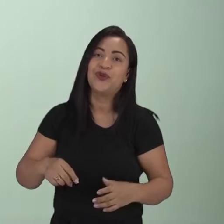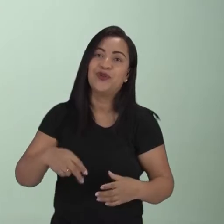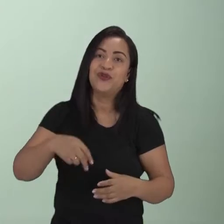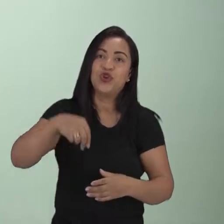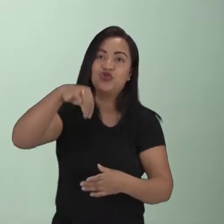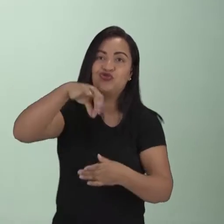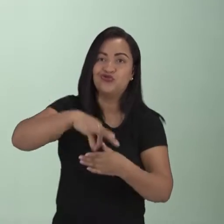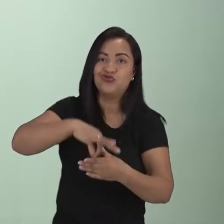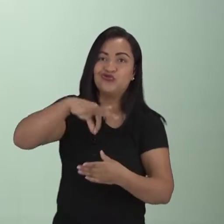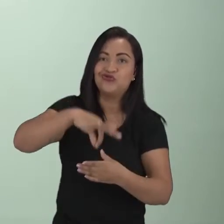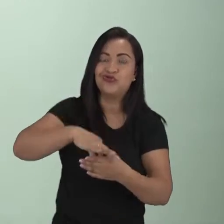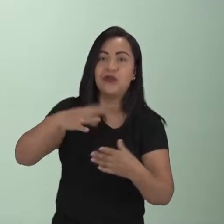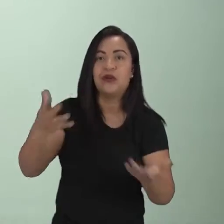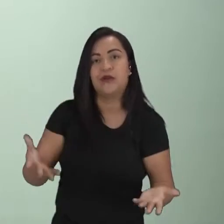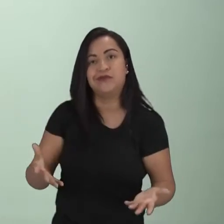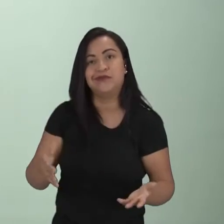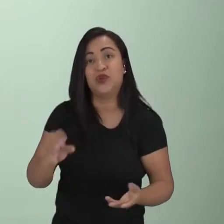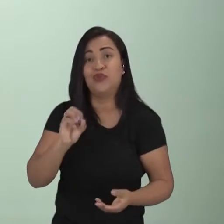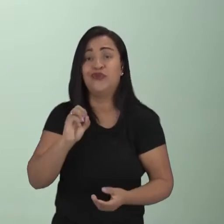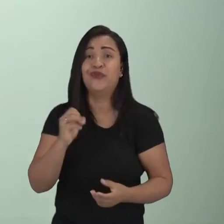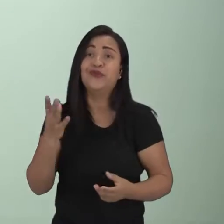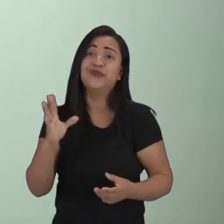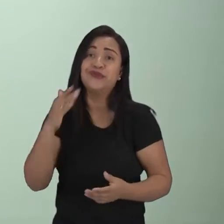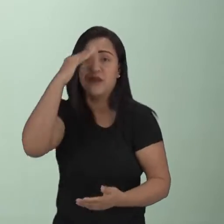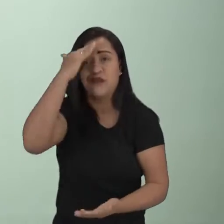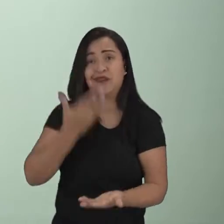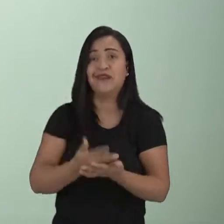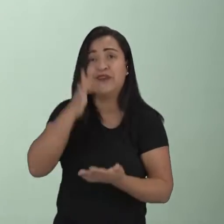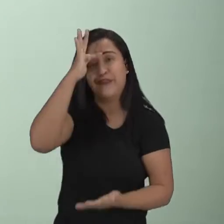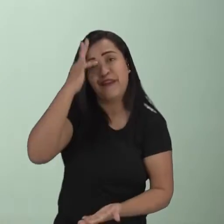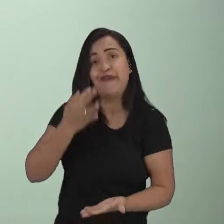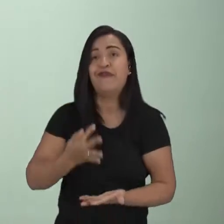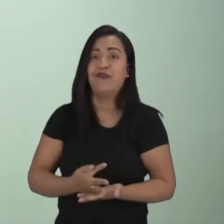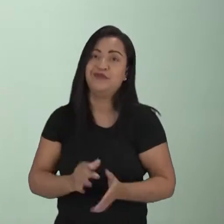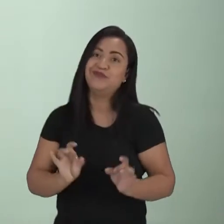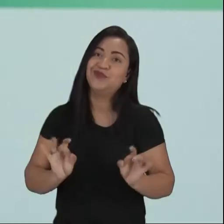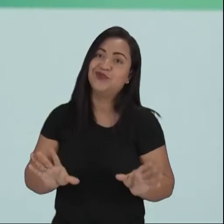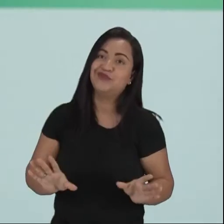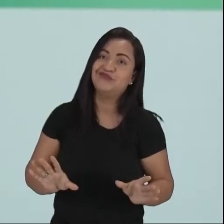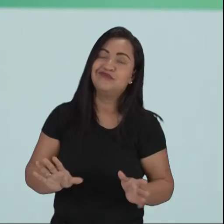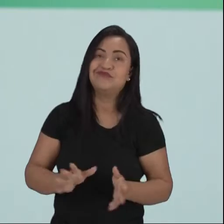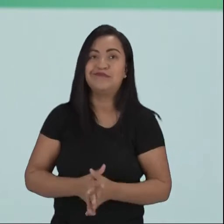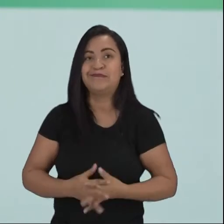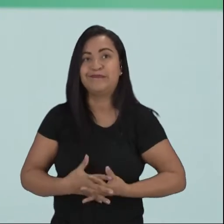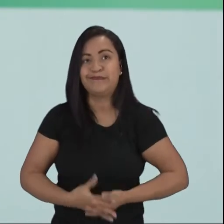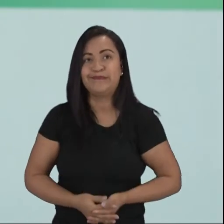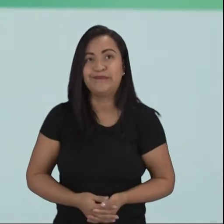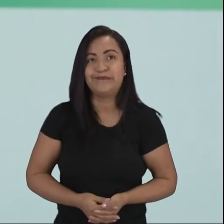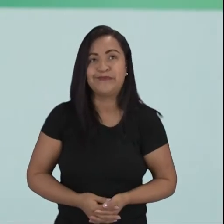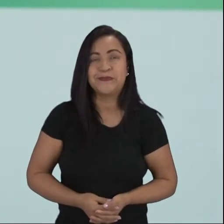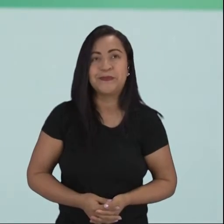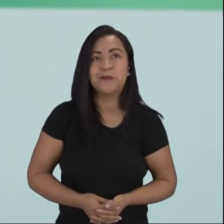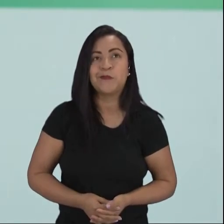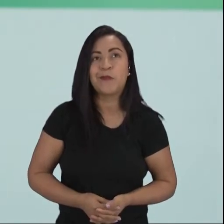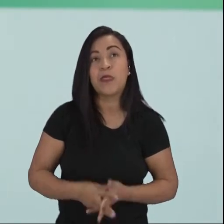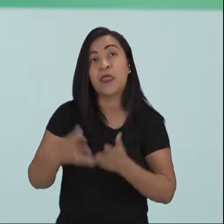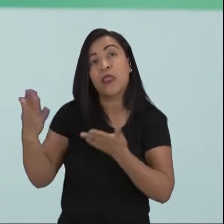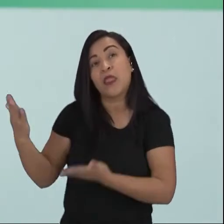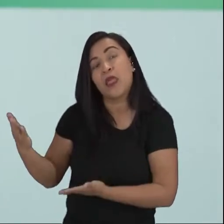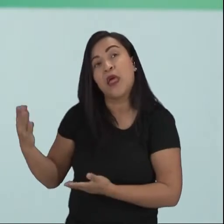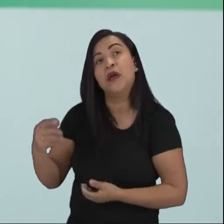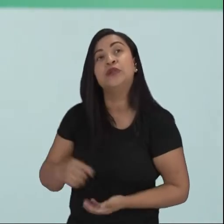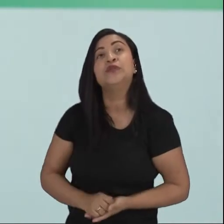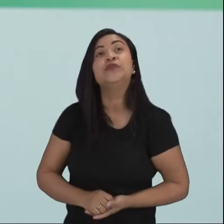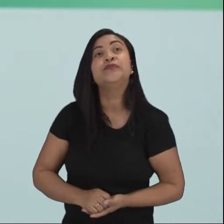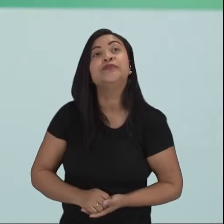muito em sua fé e muitas vezes passavam por esse momento muito de dificuldade, literalmente, tá bom? No nosso material